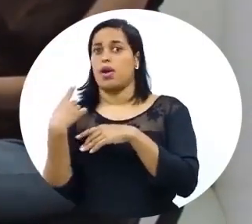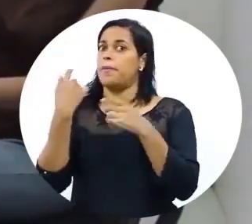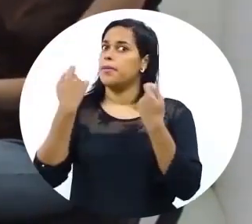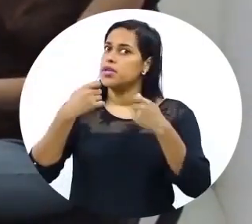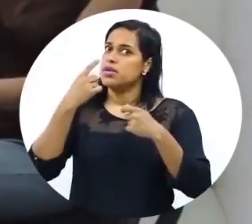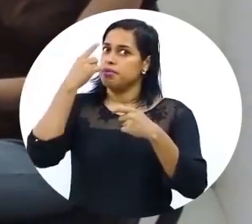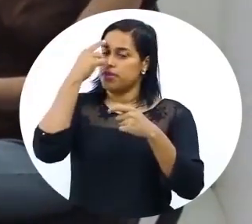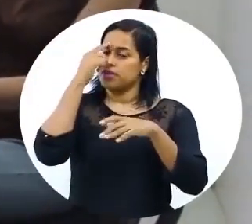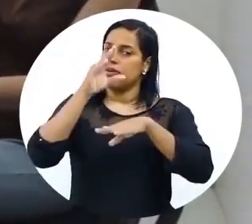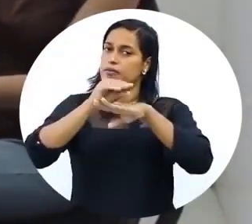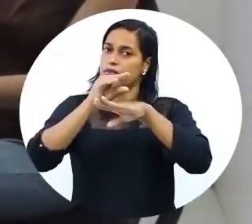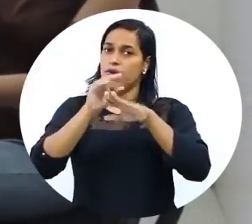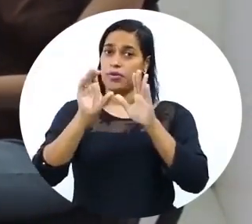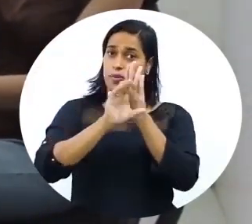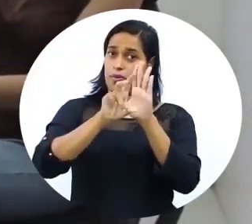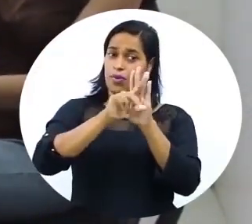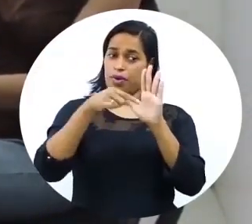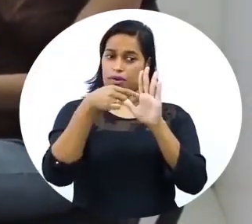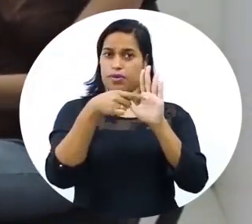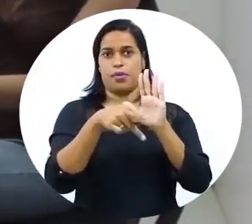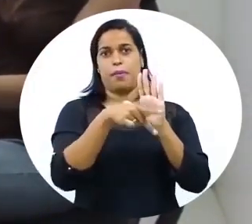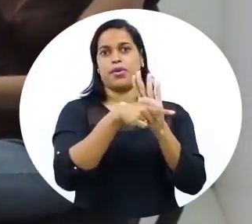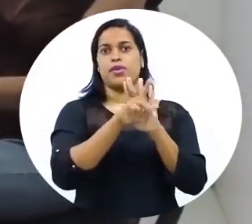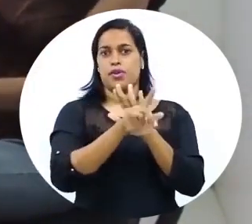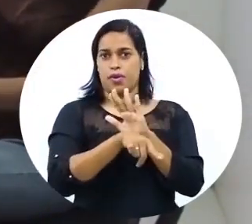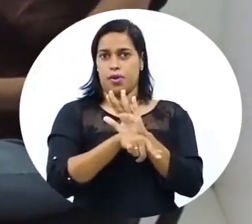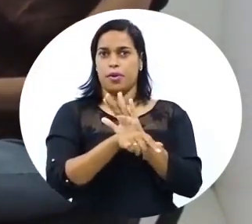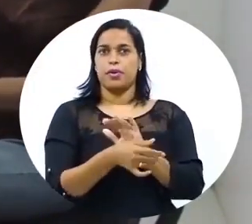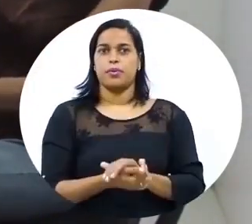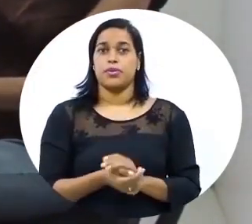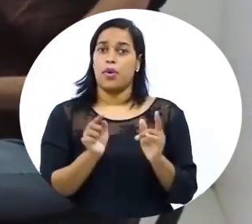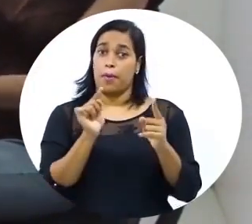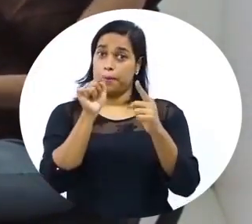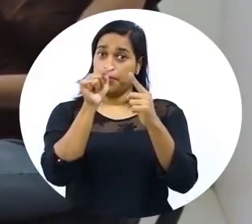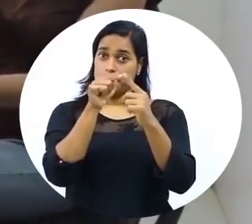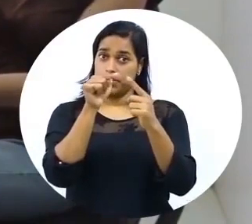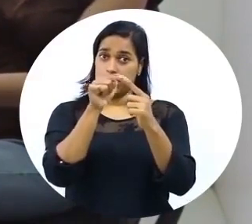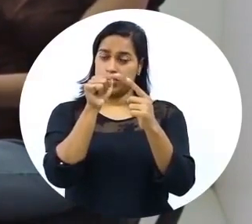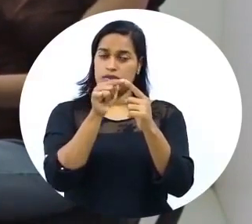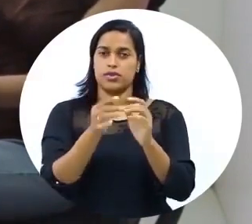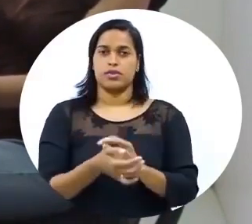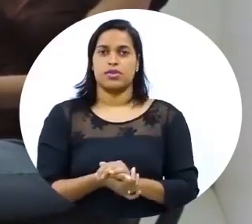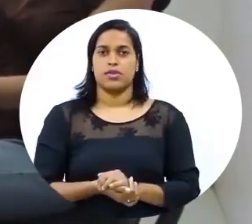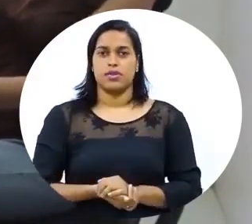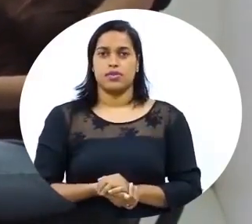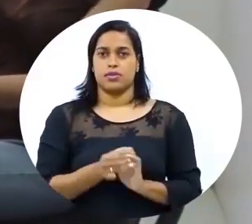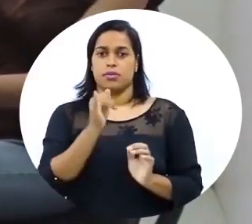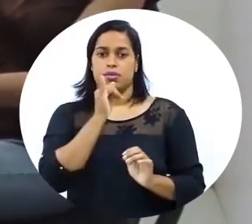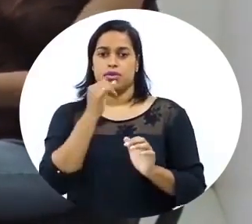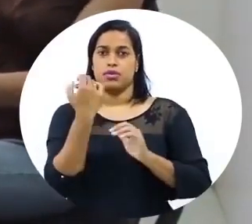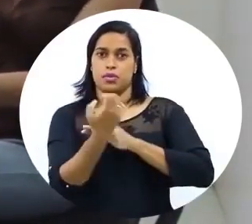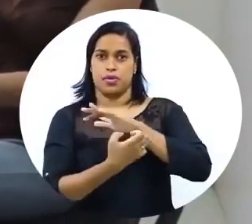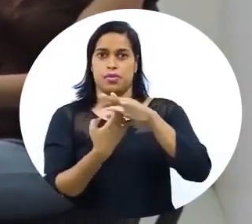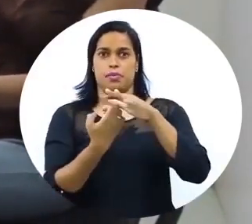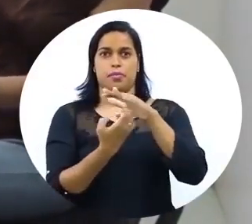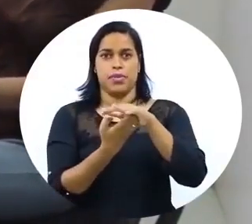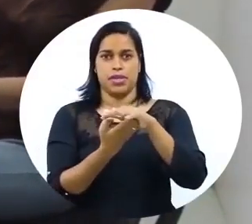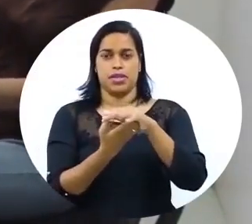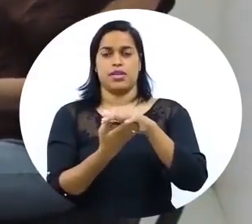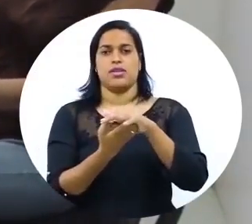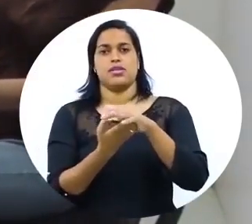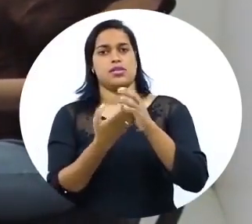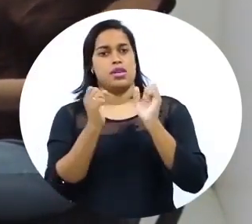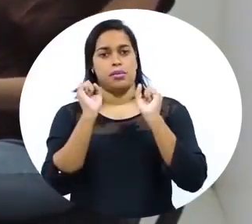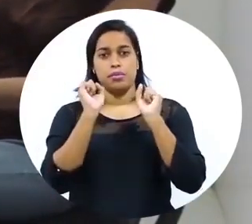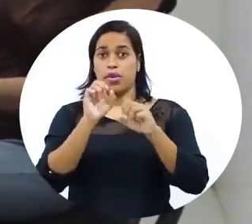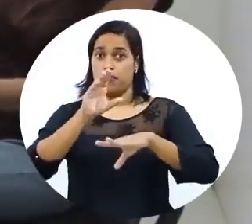aquele currículo. Né? Aí junta também com o objetivo. Se eu for tentar uma empresa mais informal, a minha foto